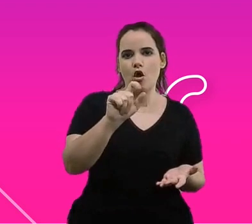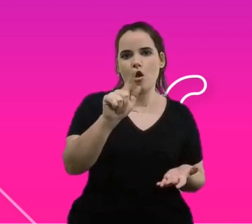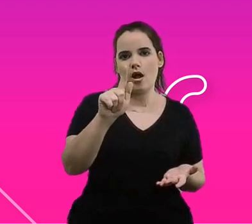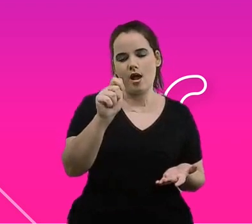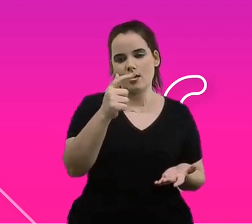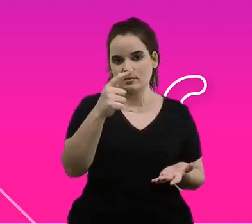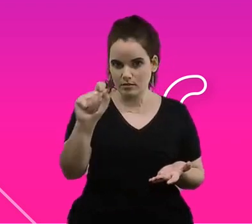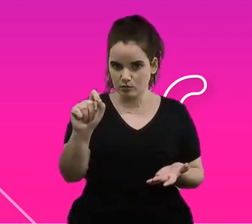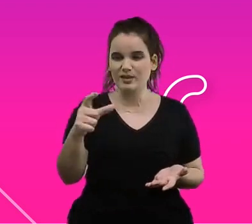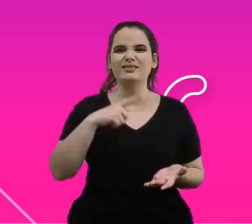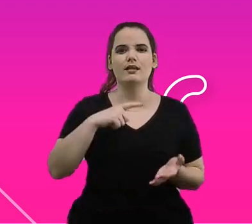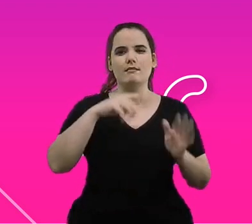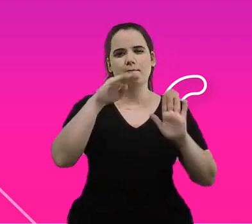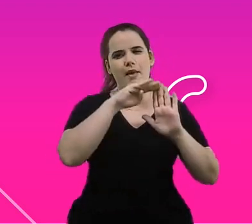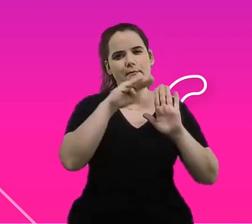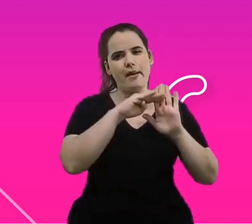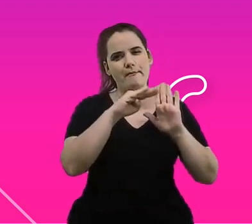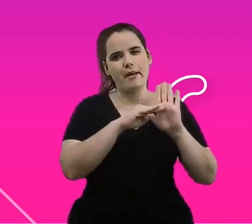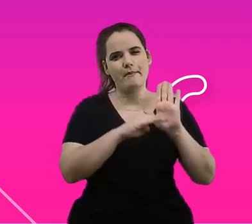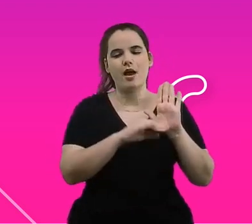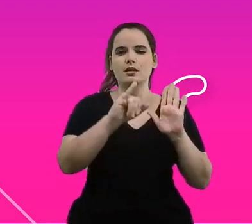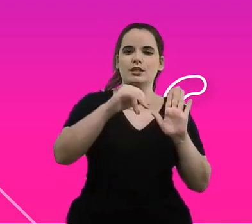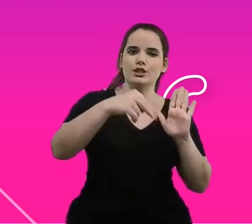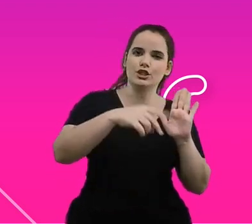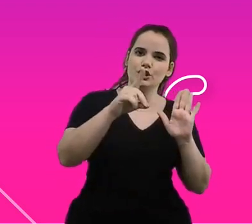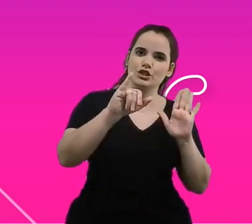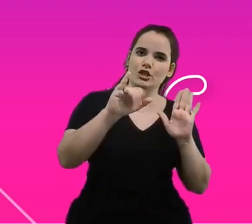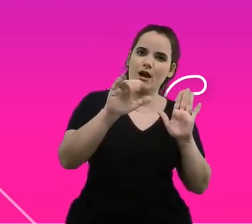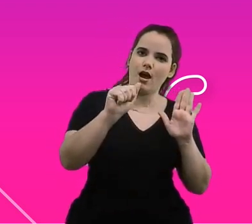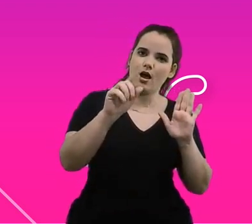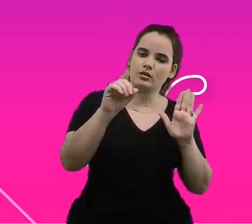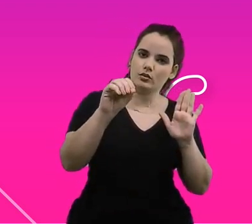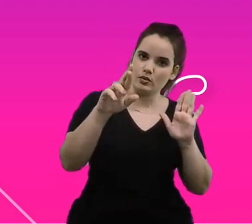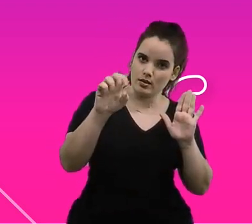ATI, e nosso mentor foi Vitor Almeida.